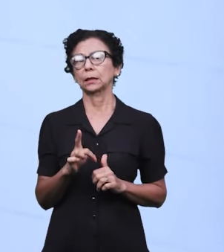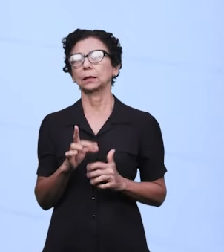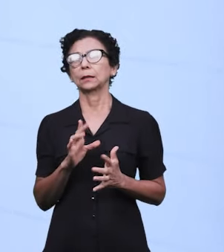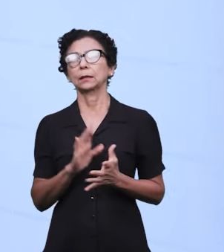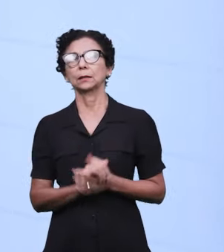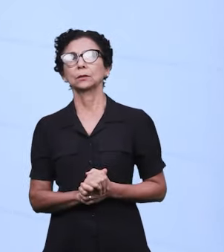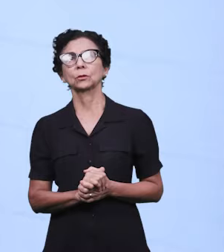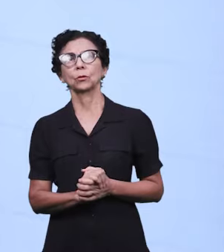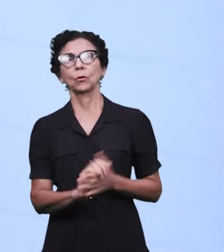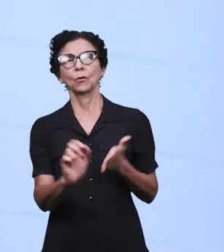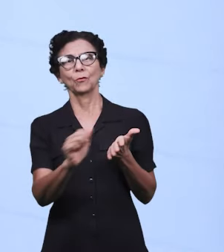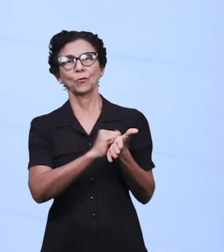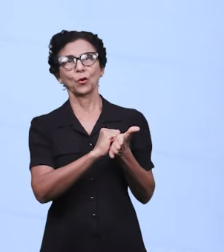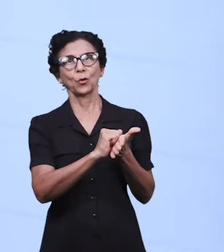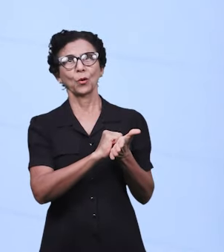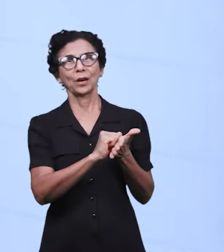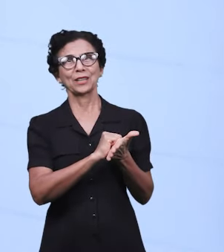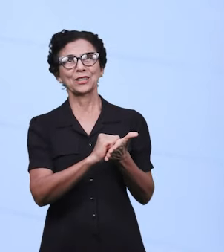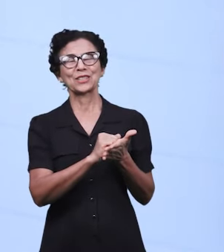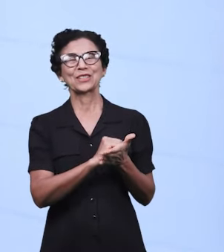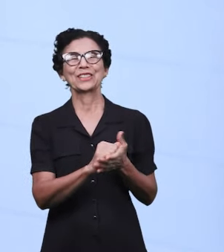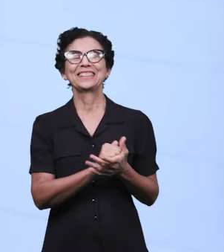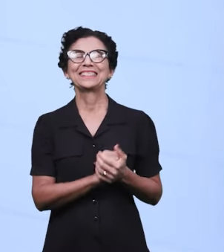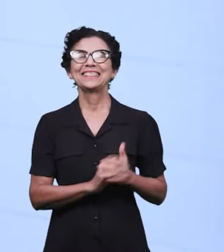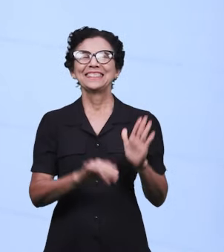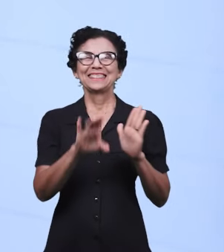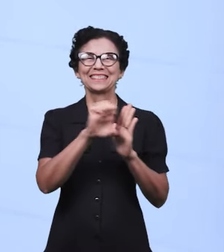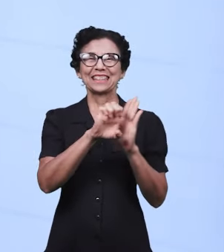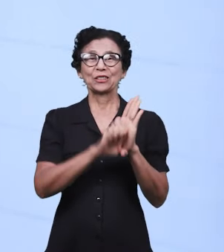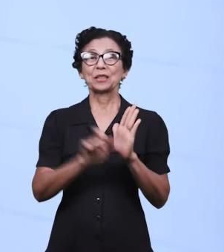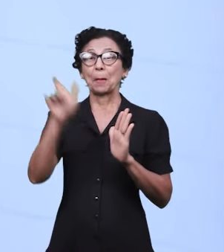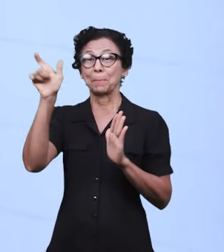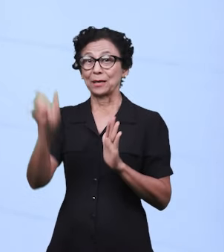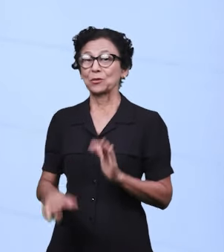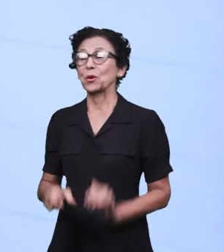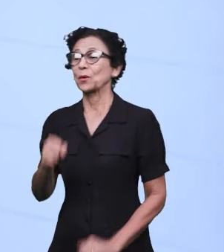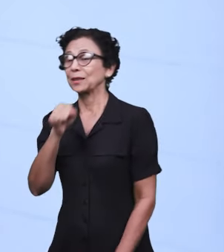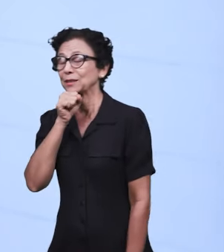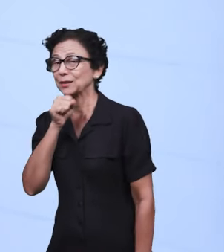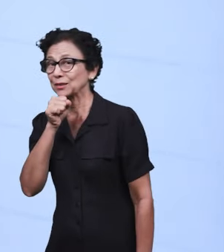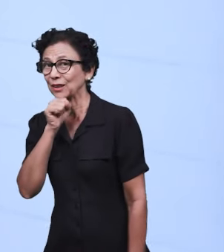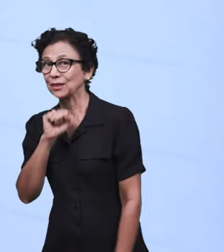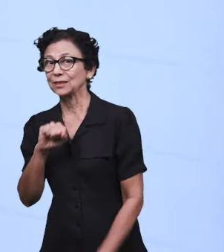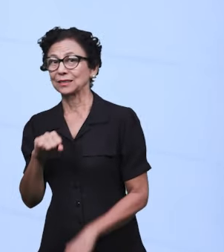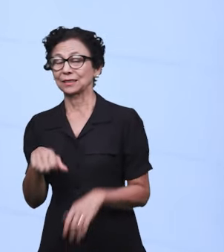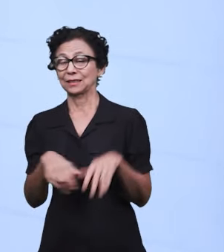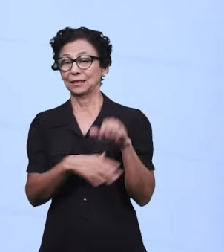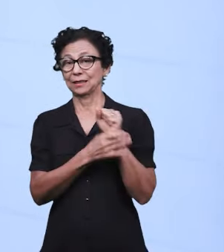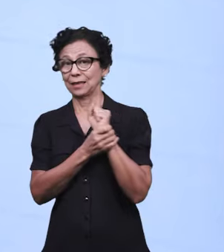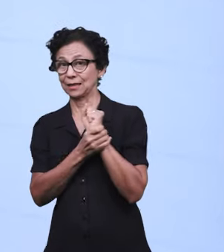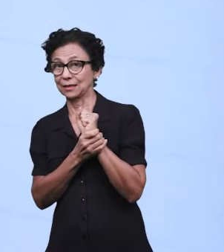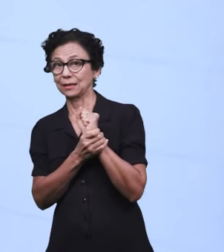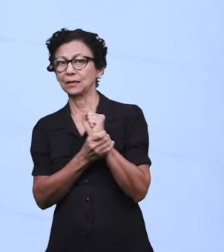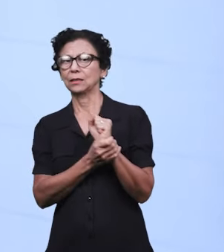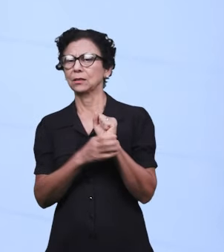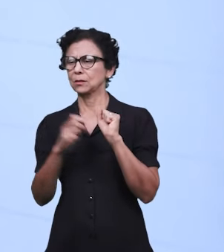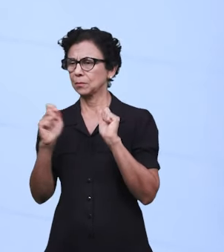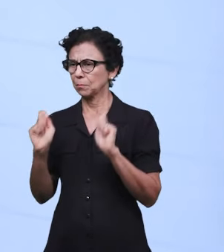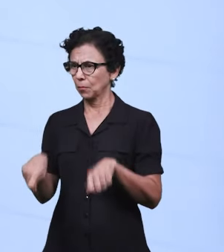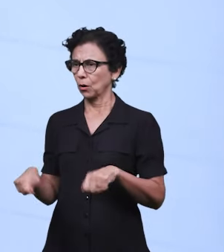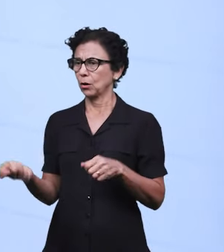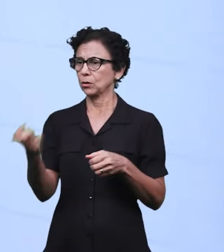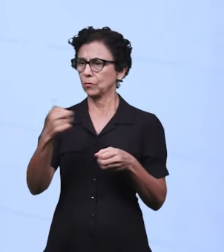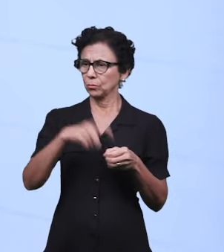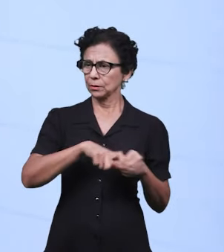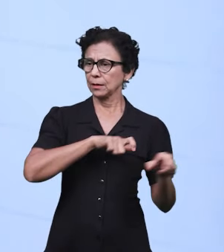vou corrigir aqui, o Estatuto da Pessoa Idosa garante, né, ao idoso o retorno ao mercado